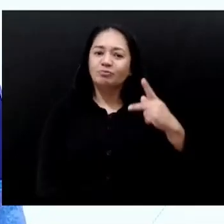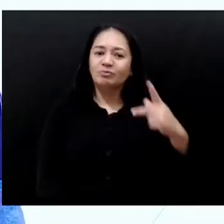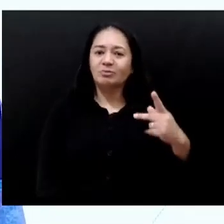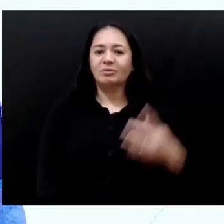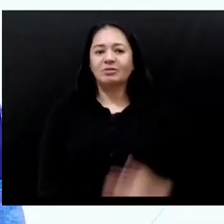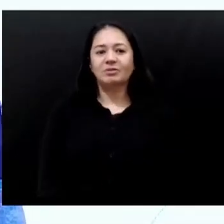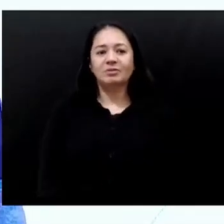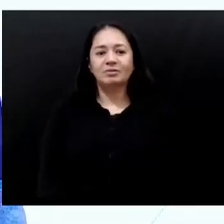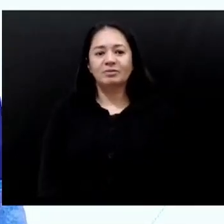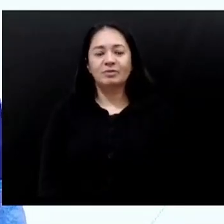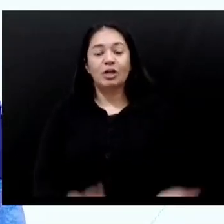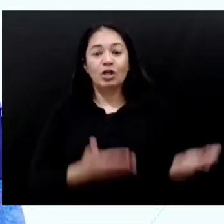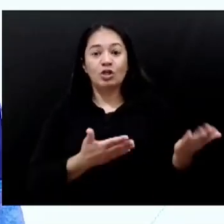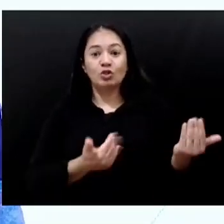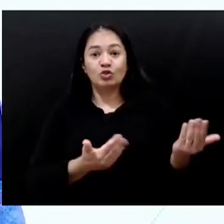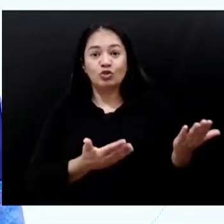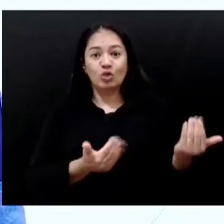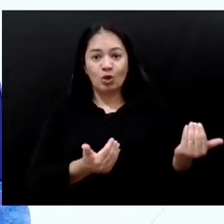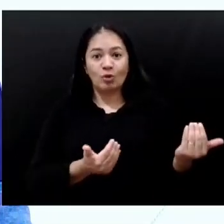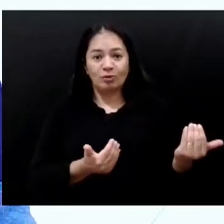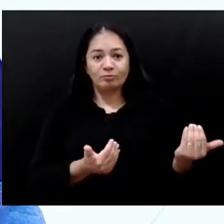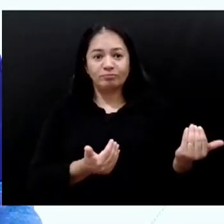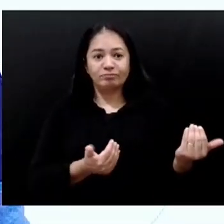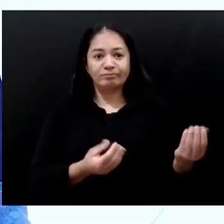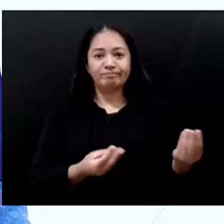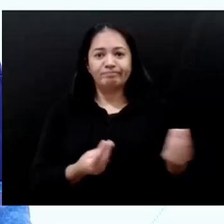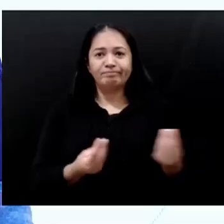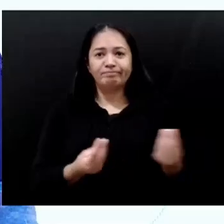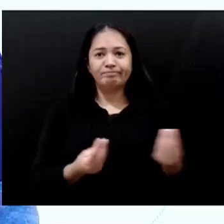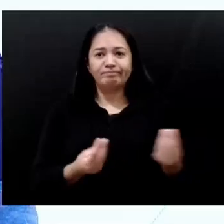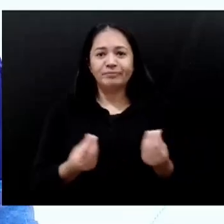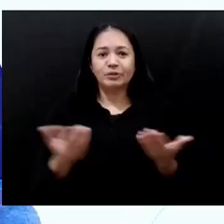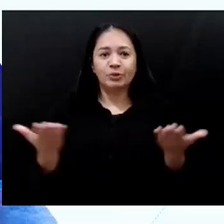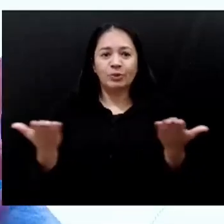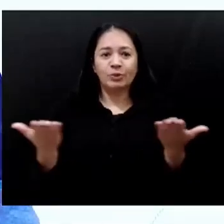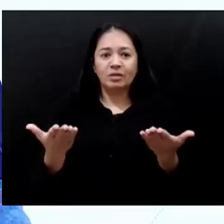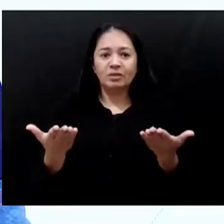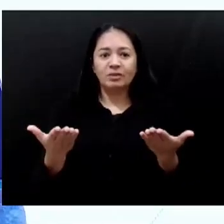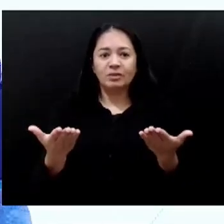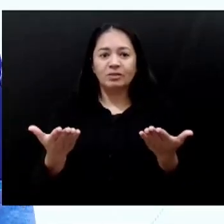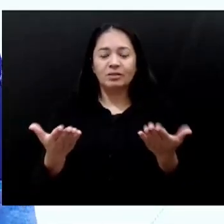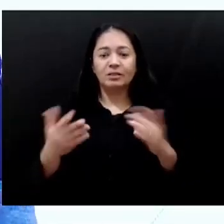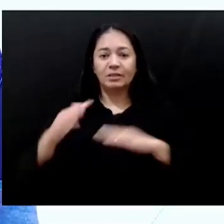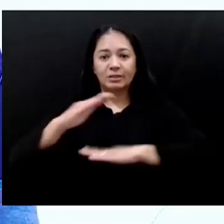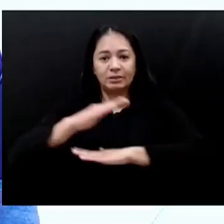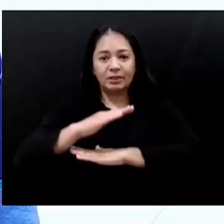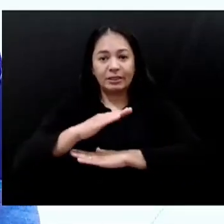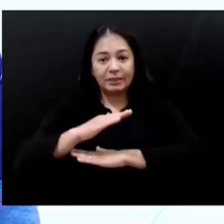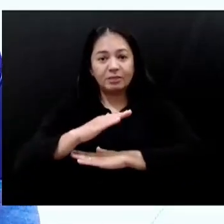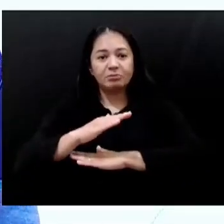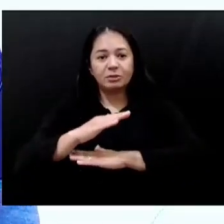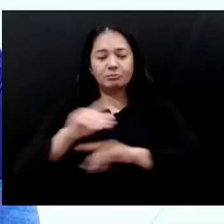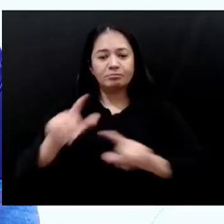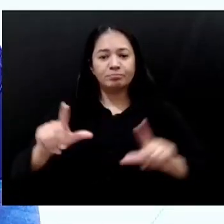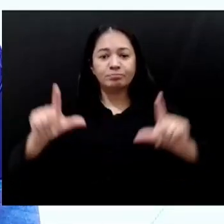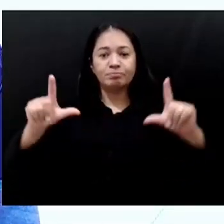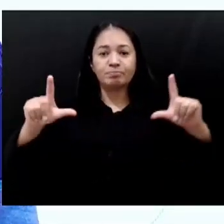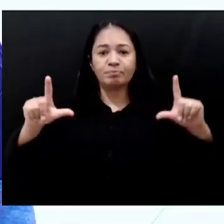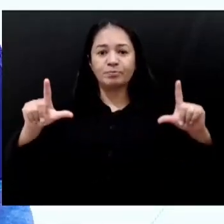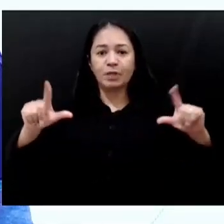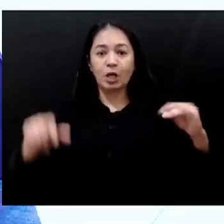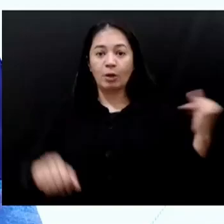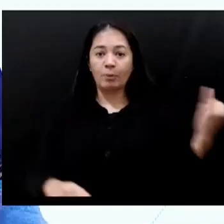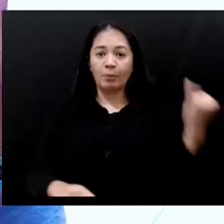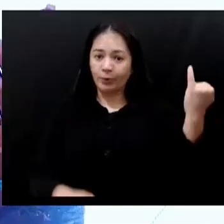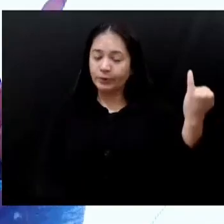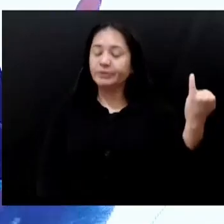jovem que hoje, na Câmara, com um destaque importante, né?